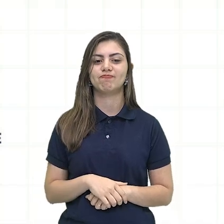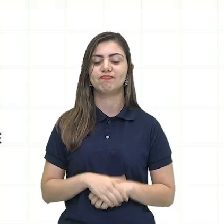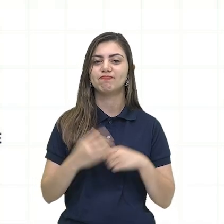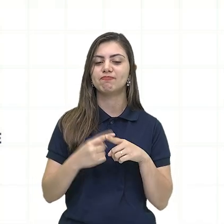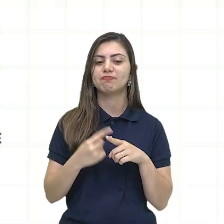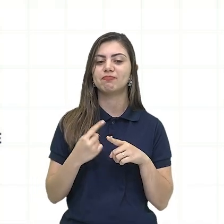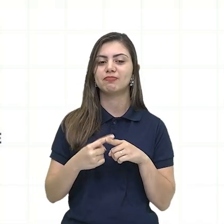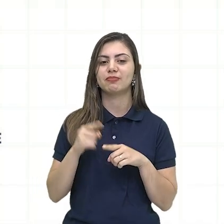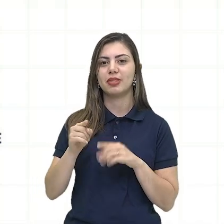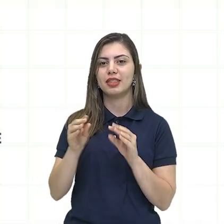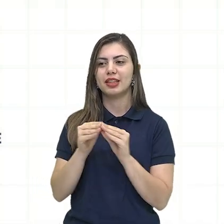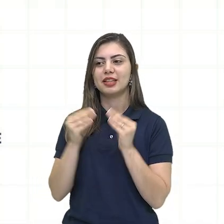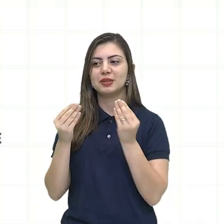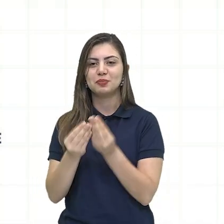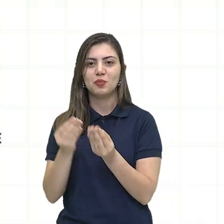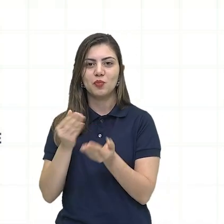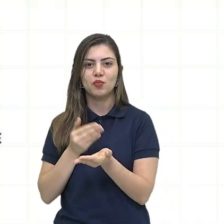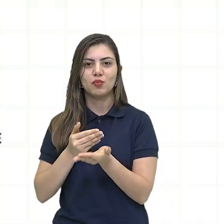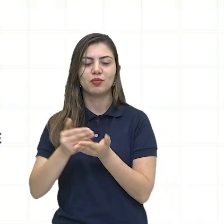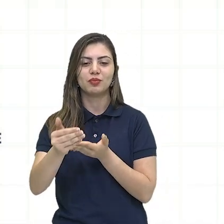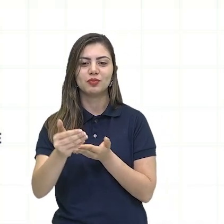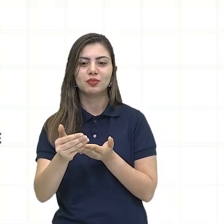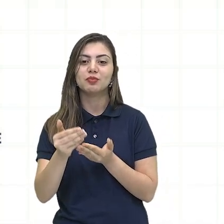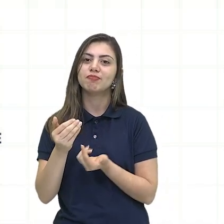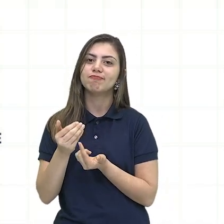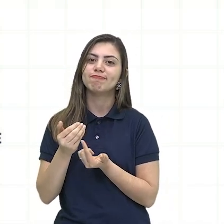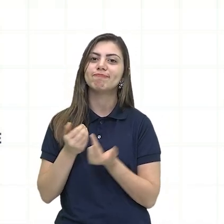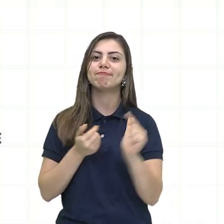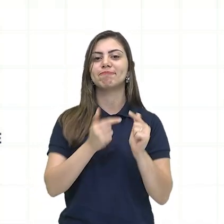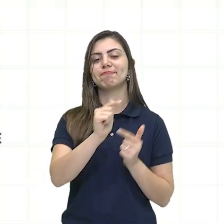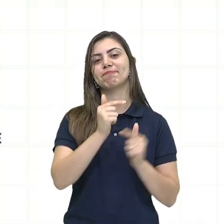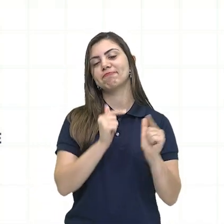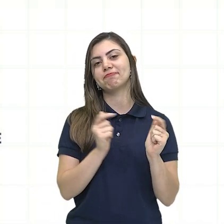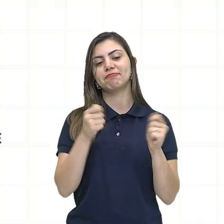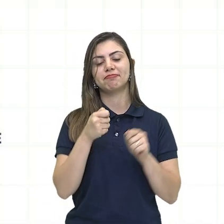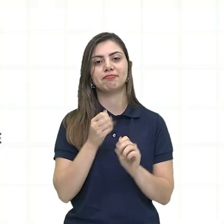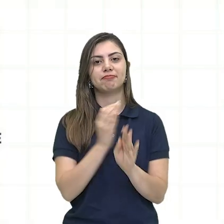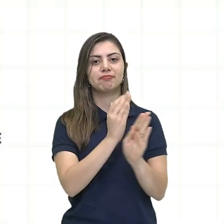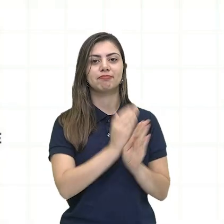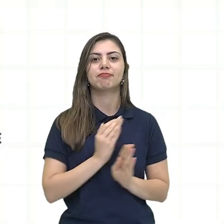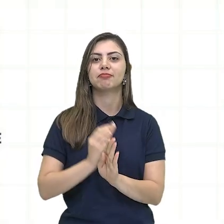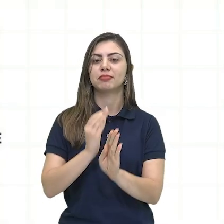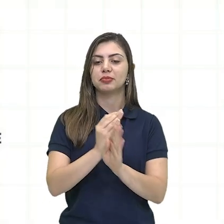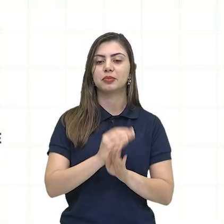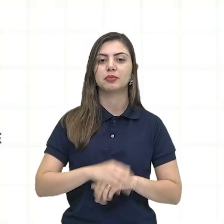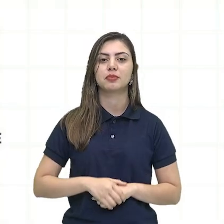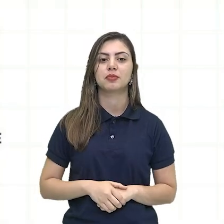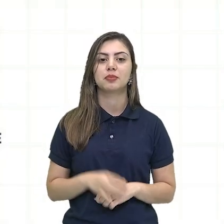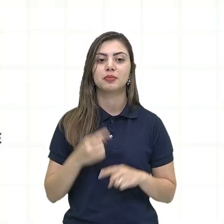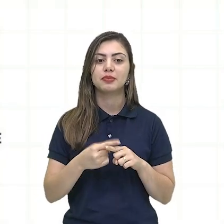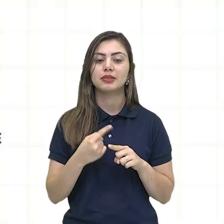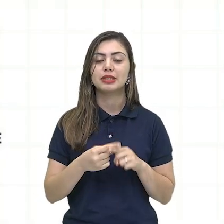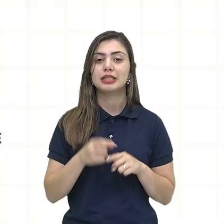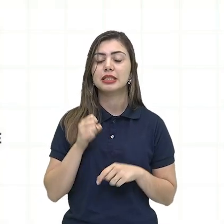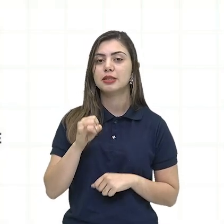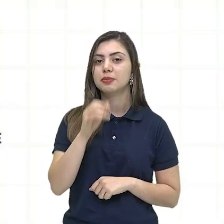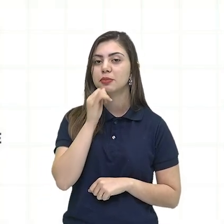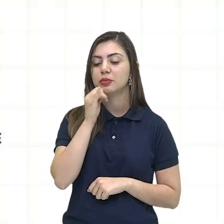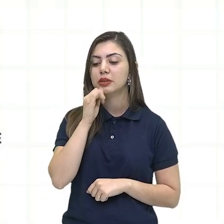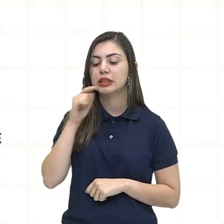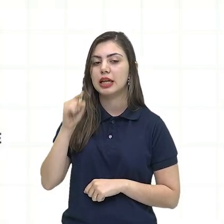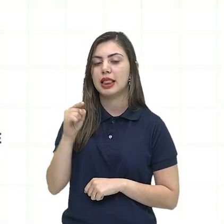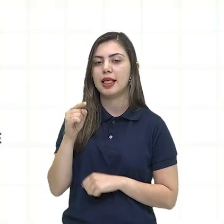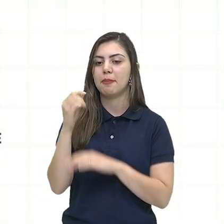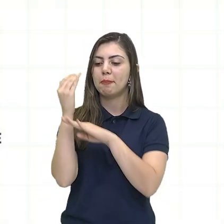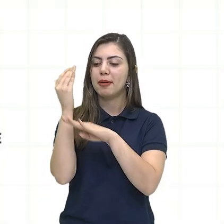da substância inicial, eu vou ter outros subprodutos, certo? Porque se eu queimo